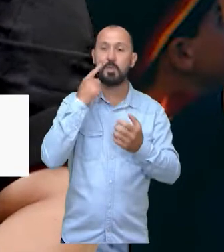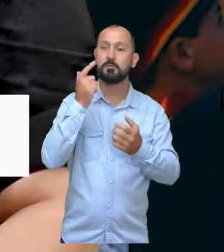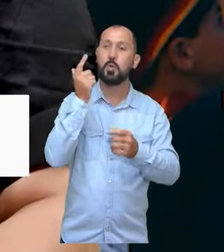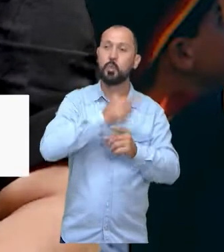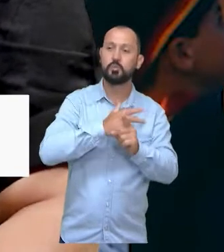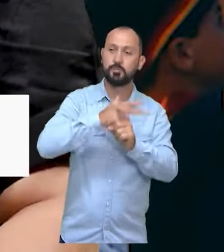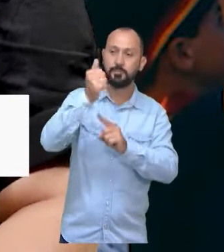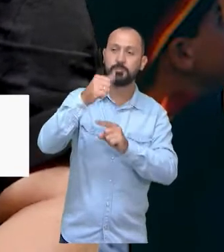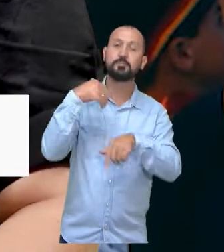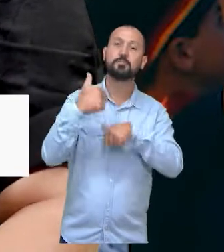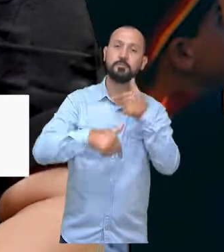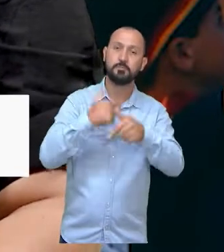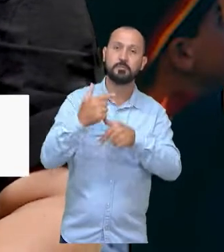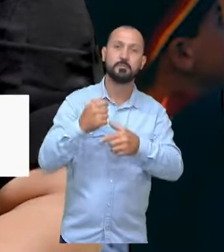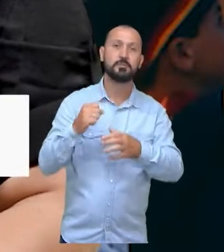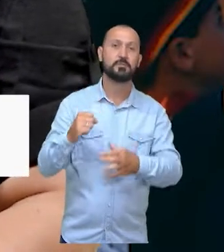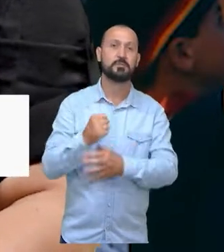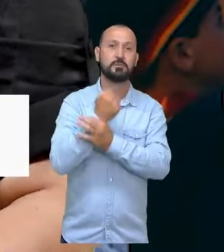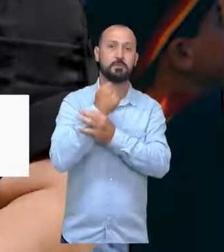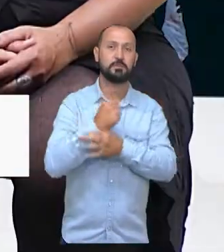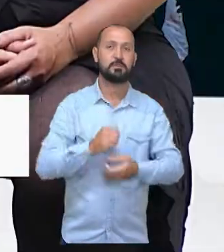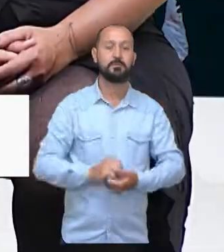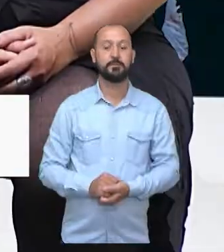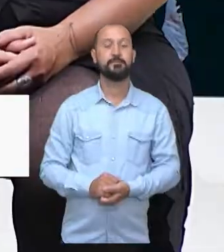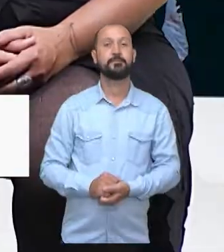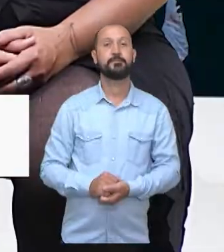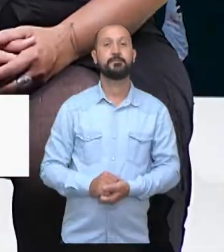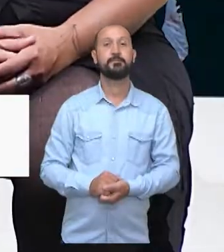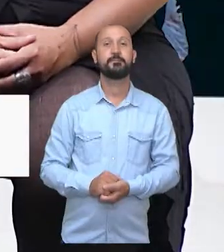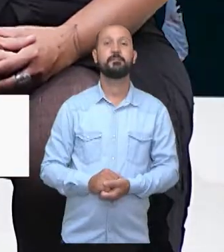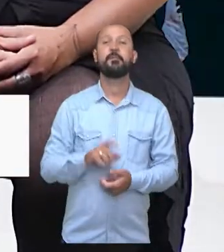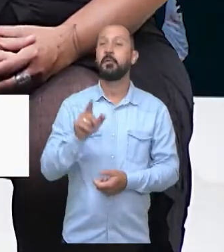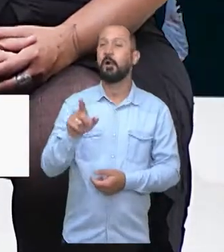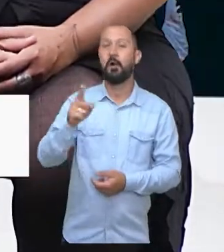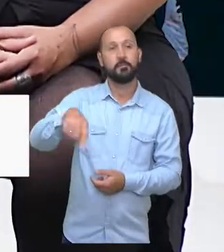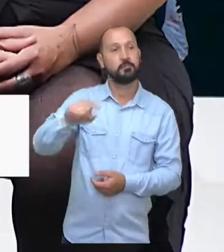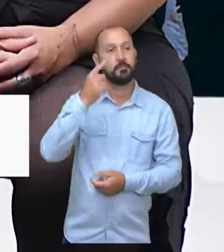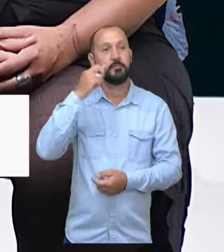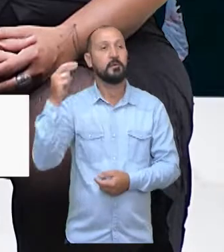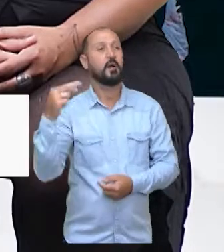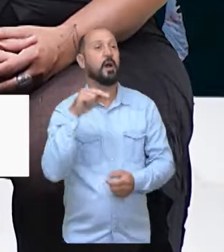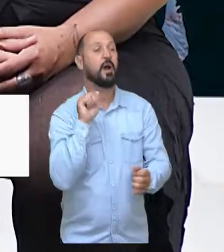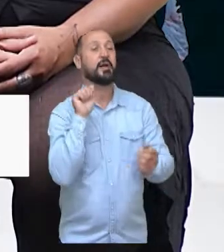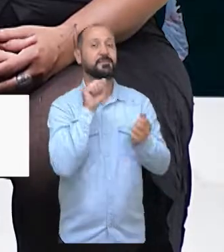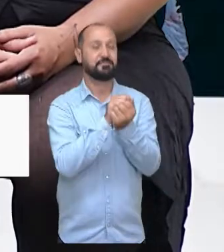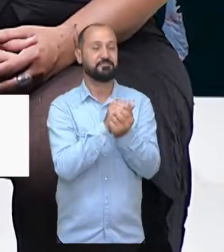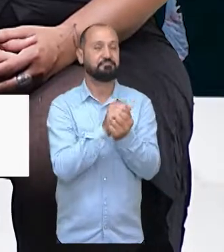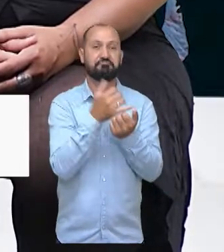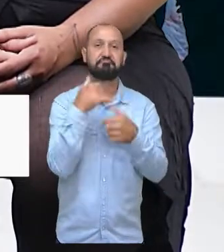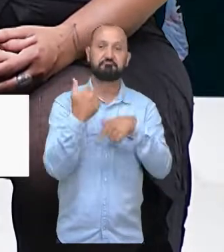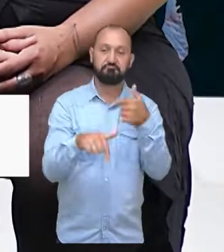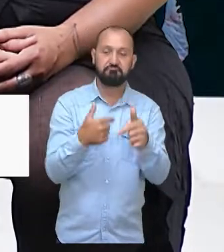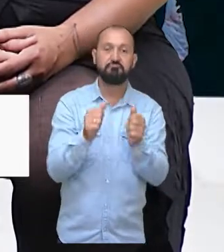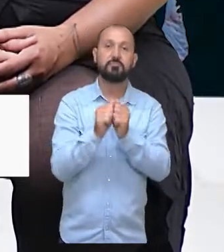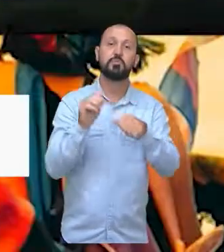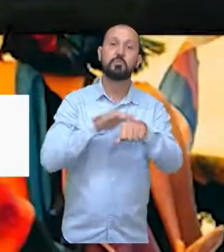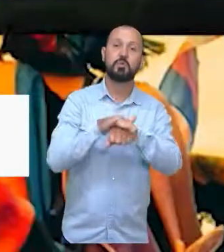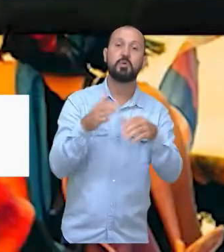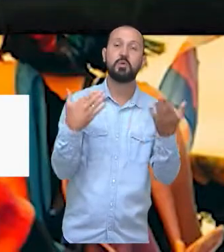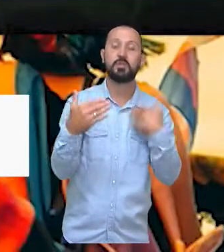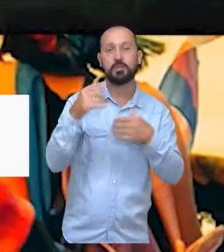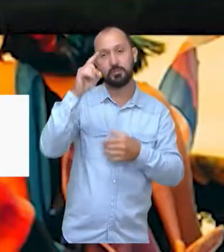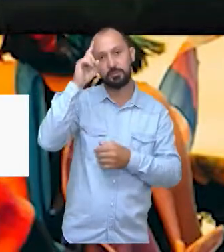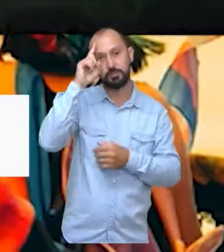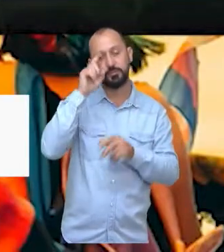conquistar, muita coisa para se trabalhar e para se garantir. E vocês que estão diretamente, né, trabalhando e conversando no dia a dia com a